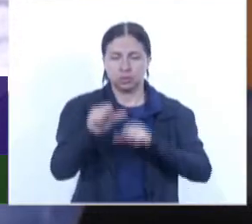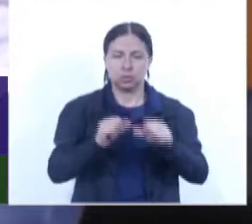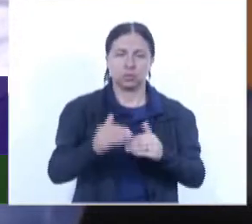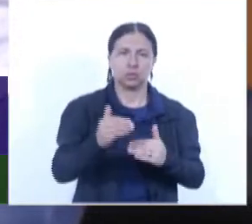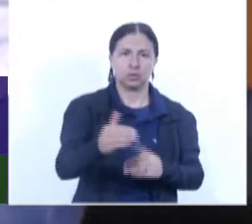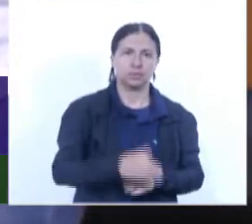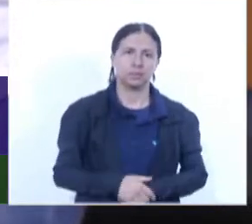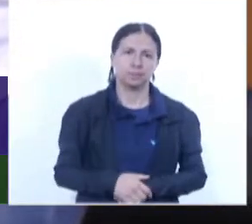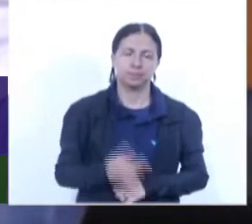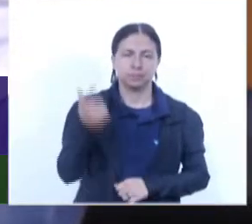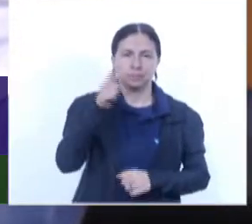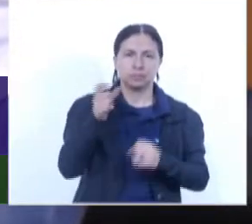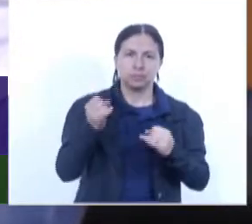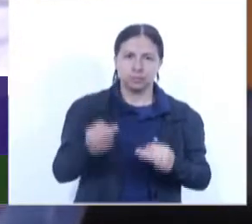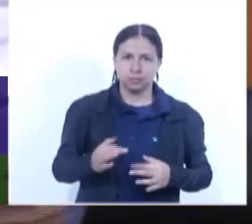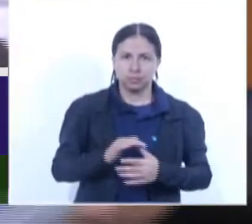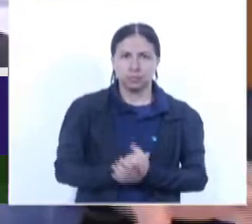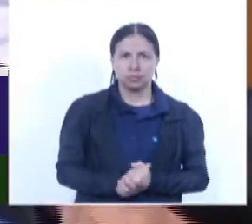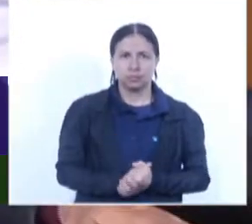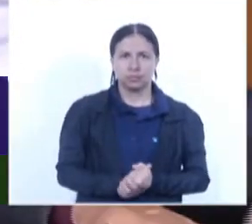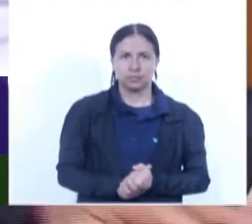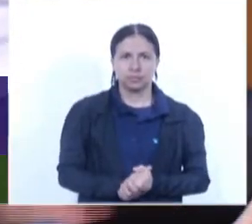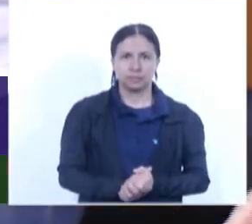e da outros prudência